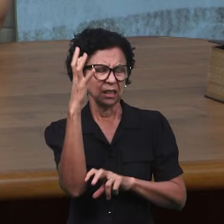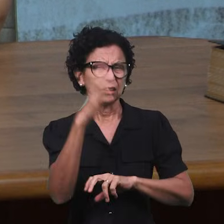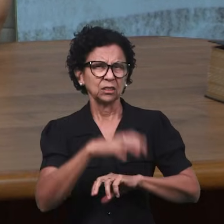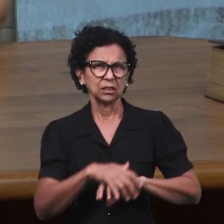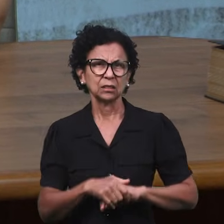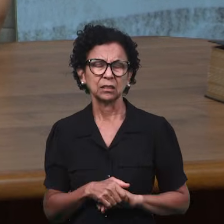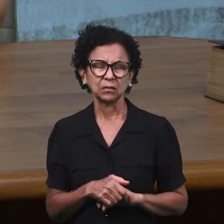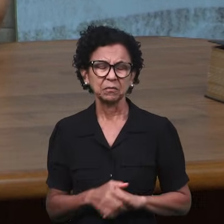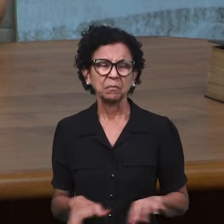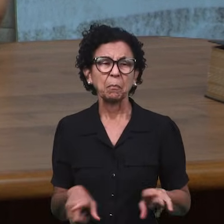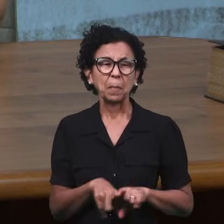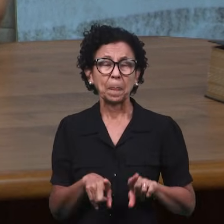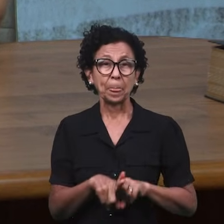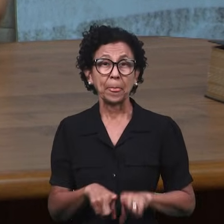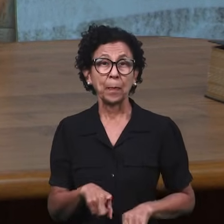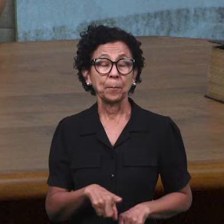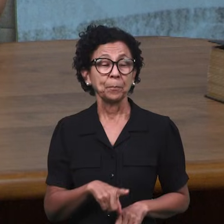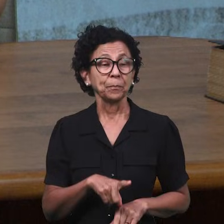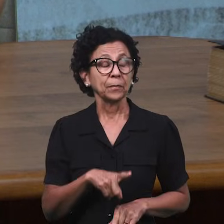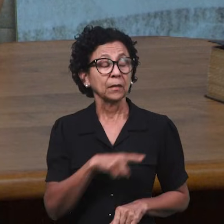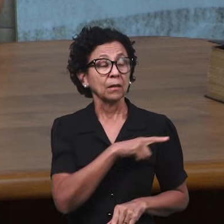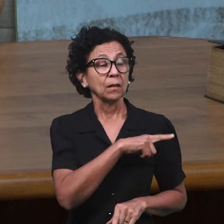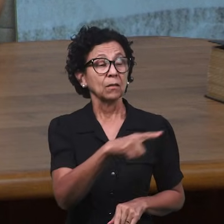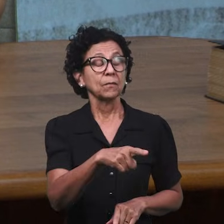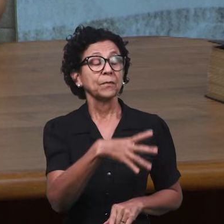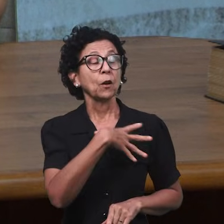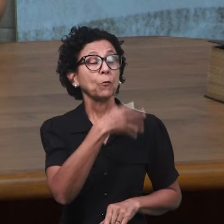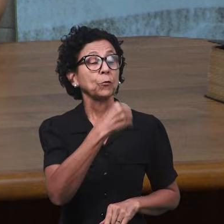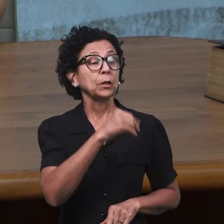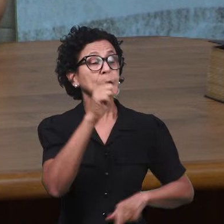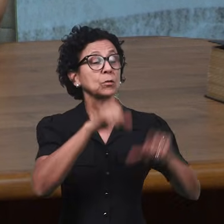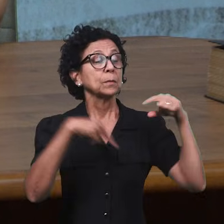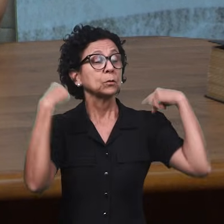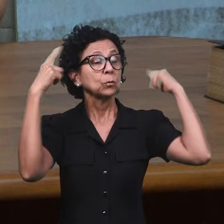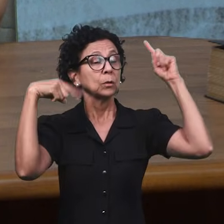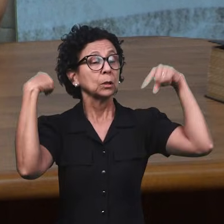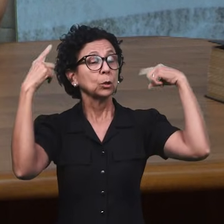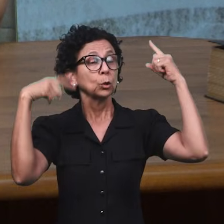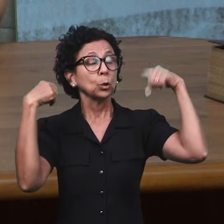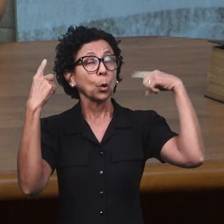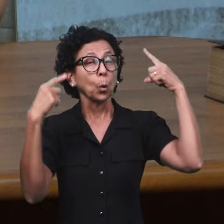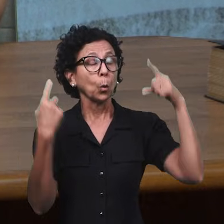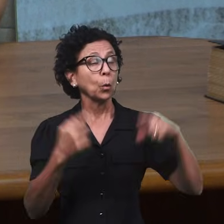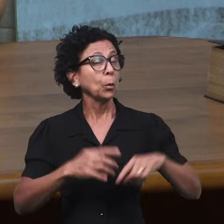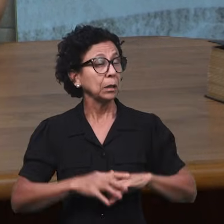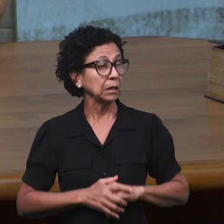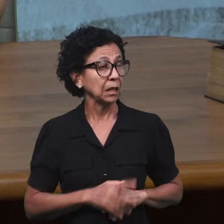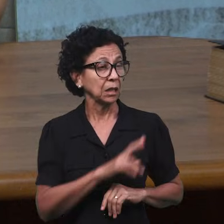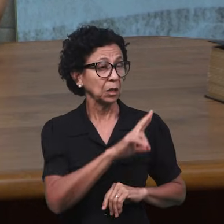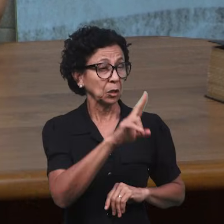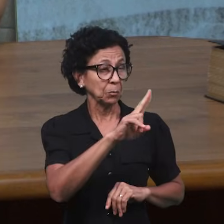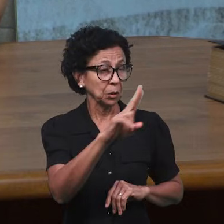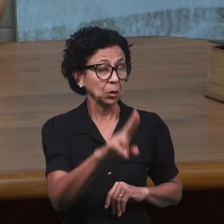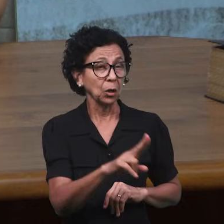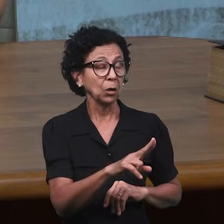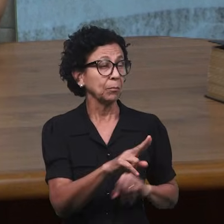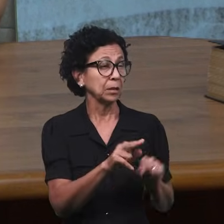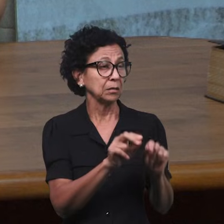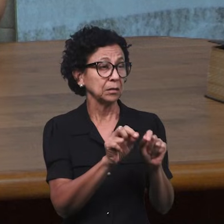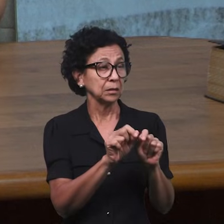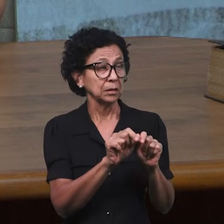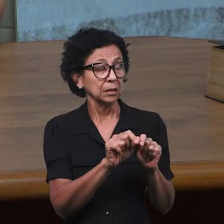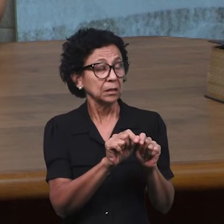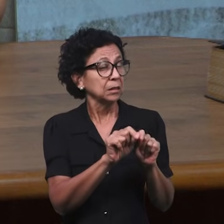urtigas. Eram filhos de doidos e filhos de gente sem nome, e da terra eram expulsos.